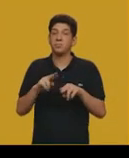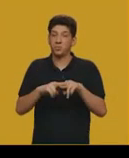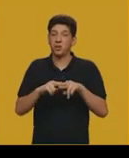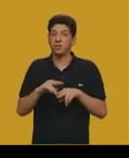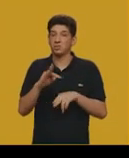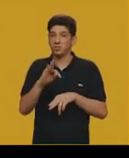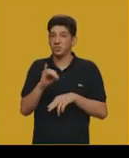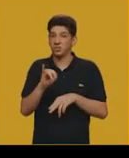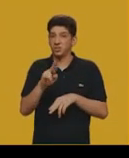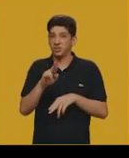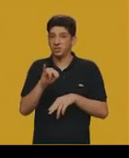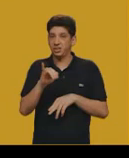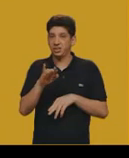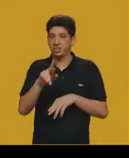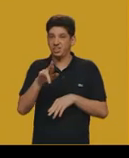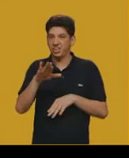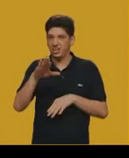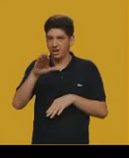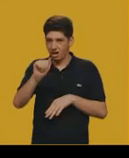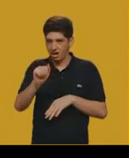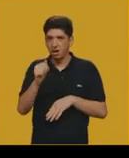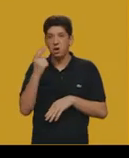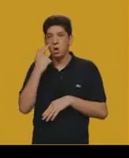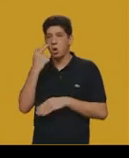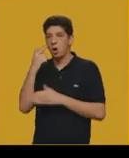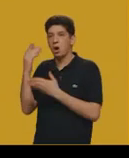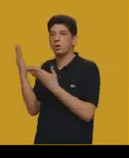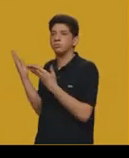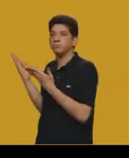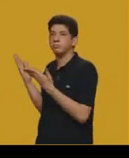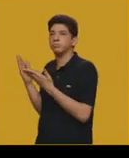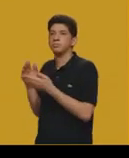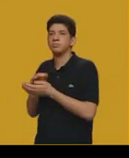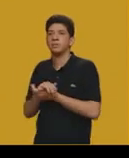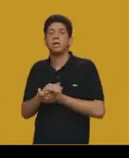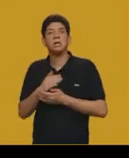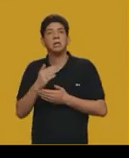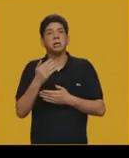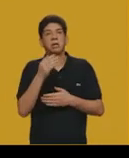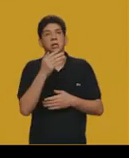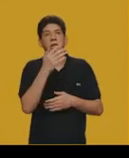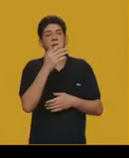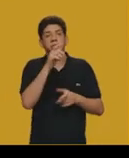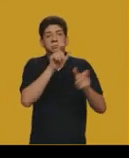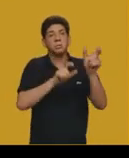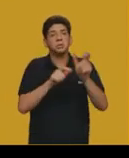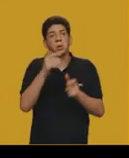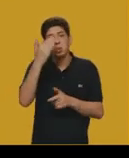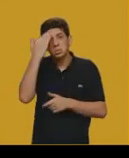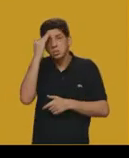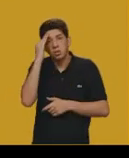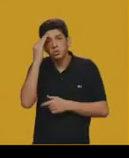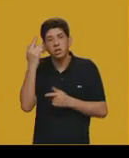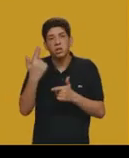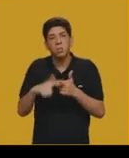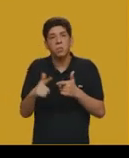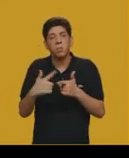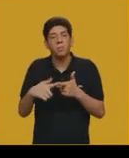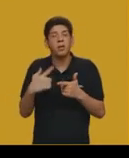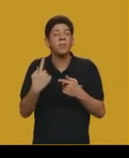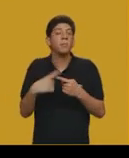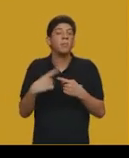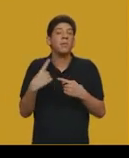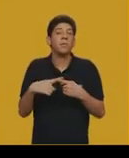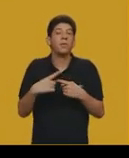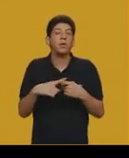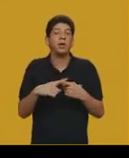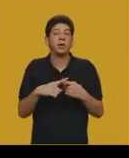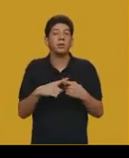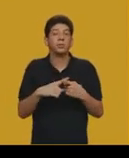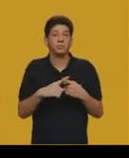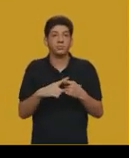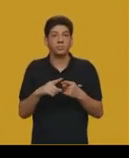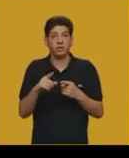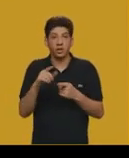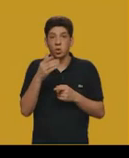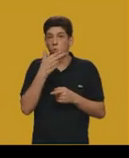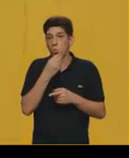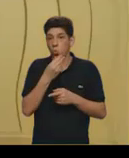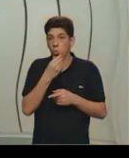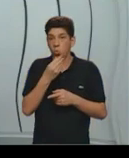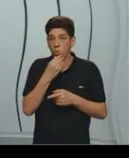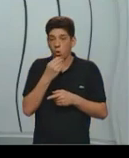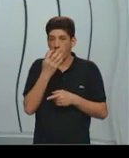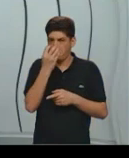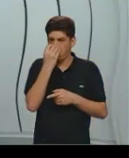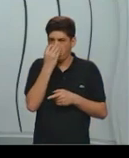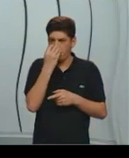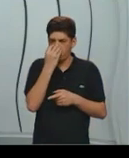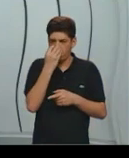que é comumente chamado de Tiririca, e as pessoas não entenderam muito a polêmica, que o Tiririca, ele foi eleito, ele